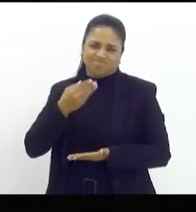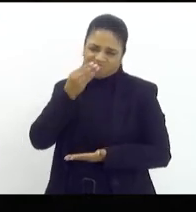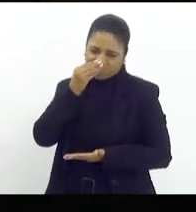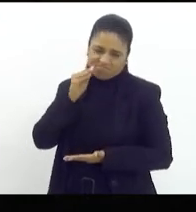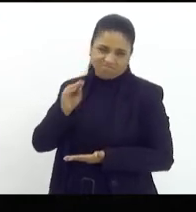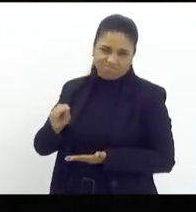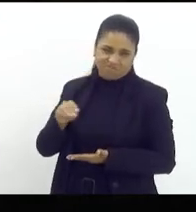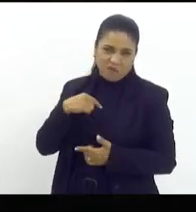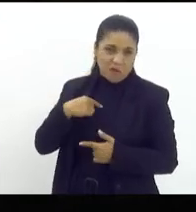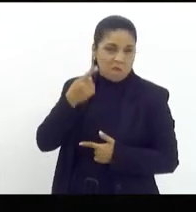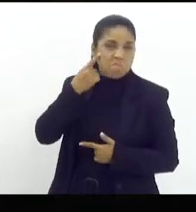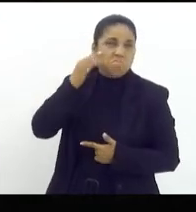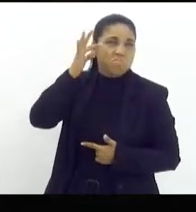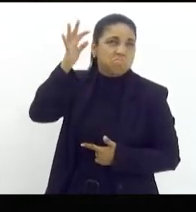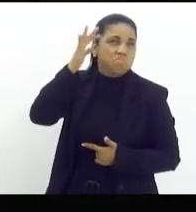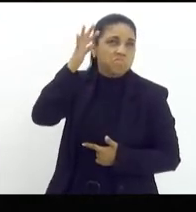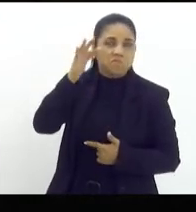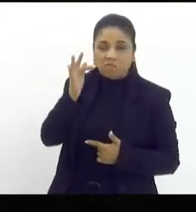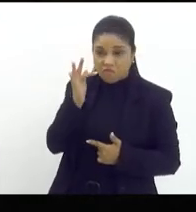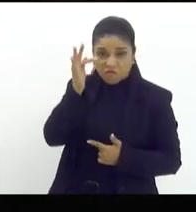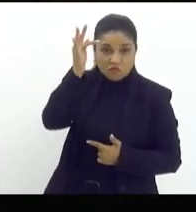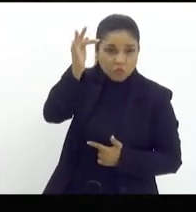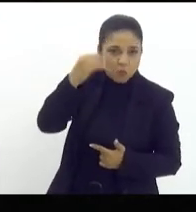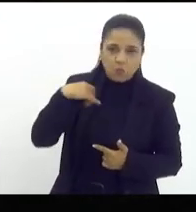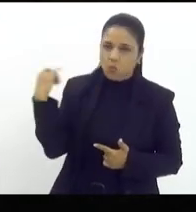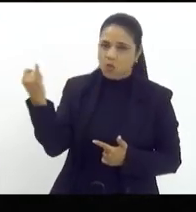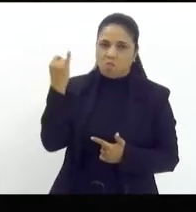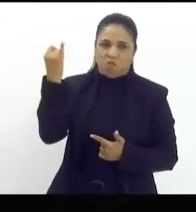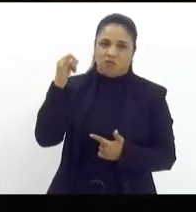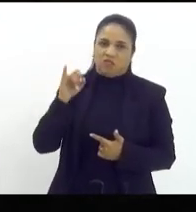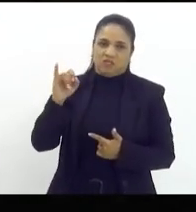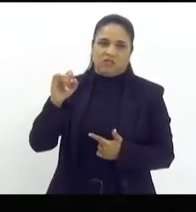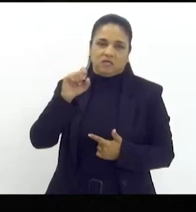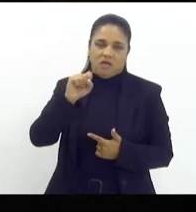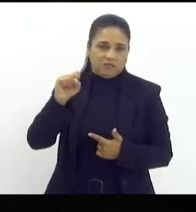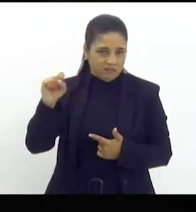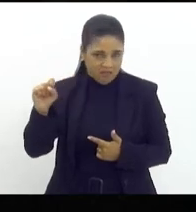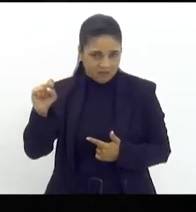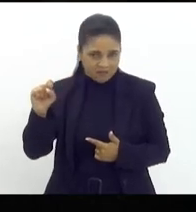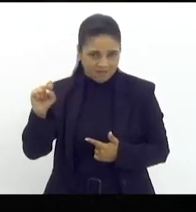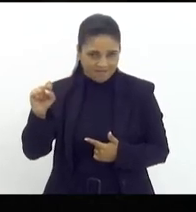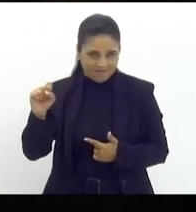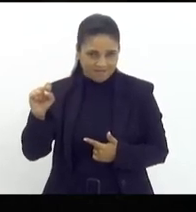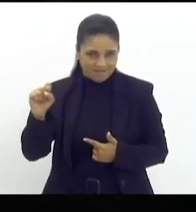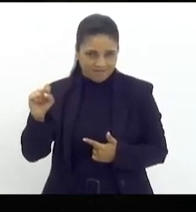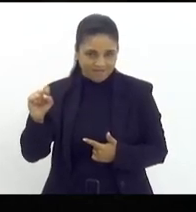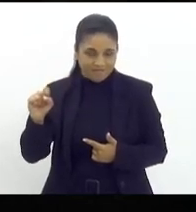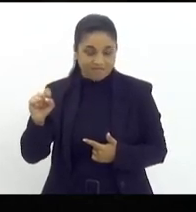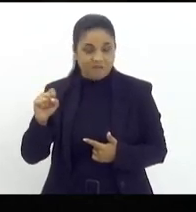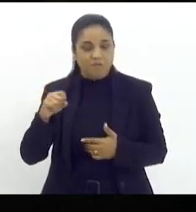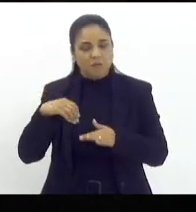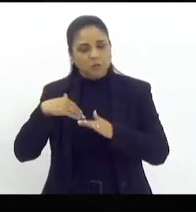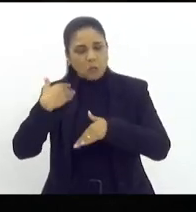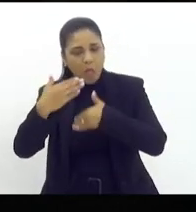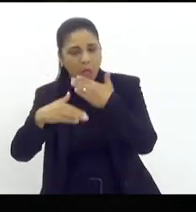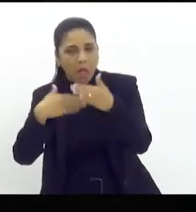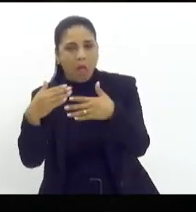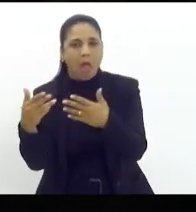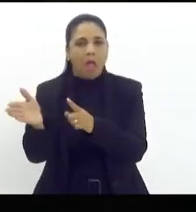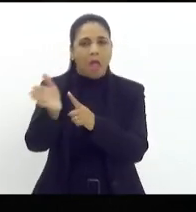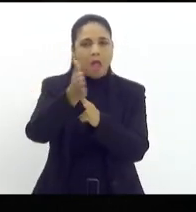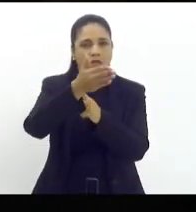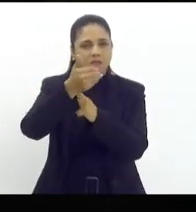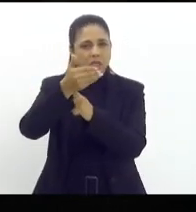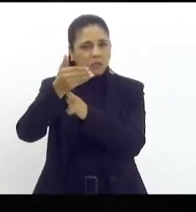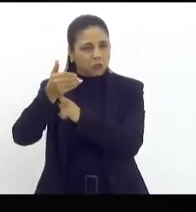que ia ser um tributo importante mas com os avanços tecnológicos com